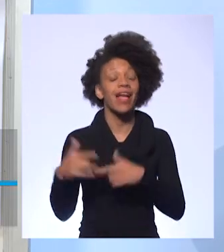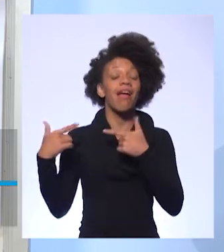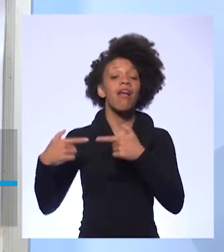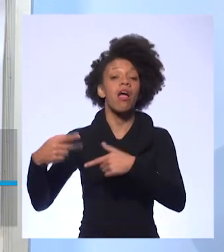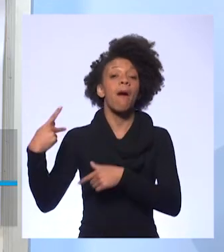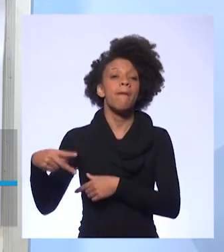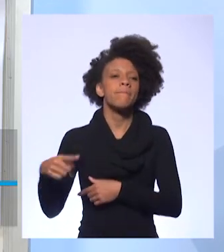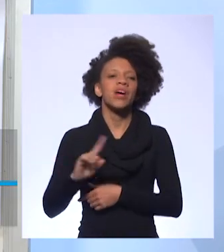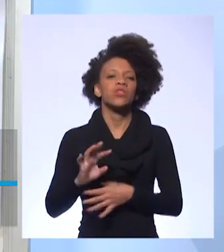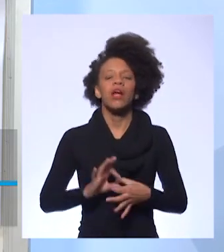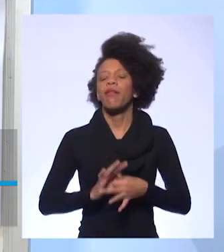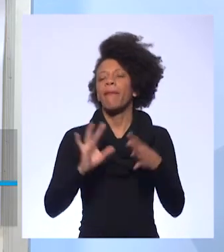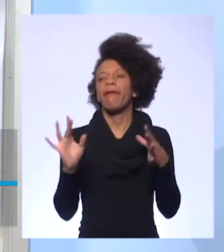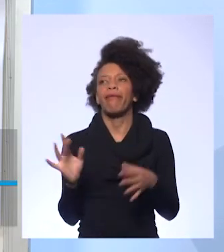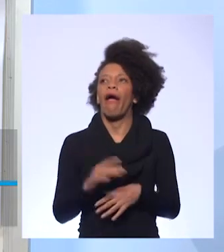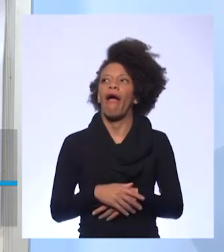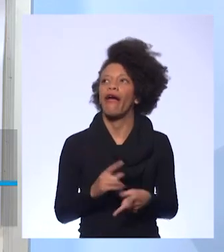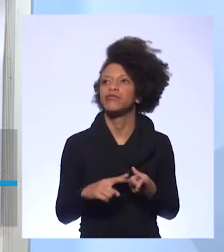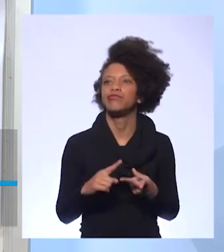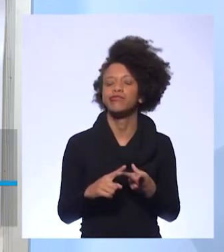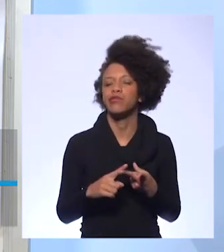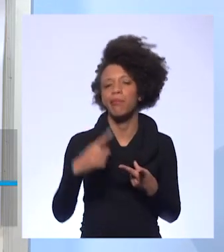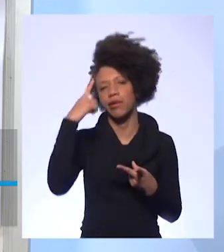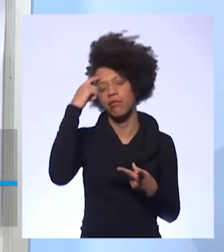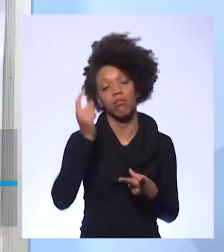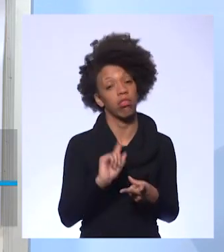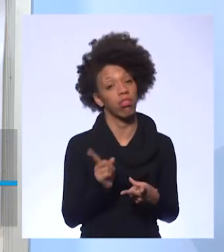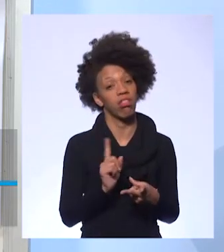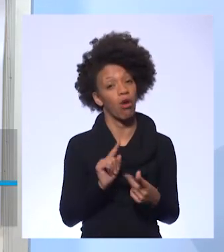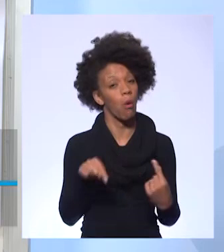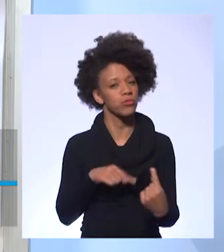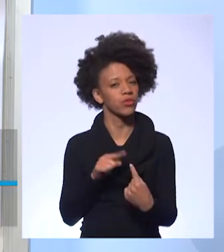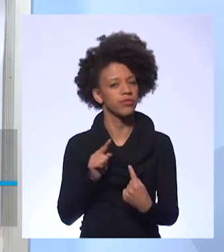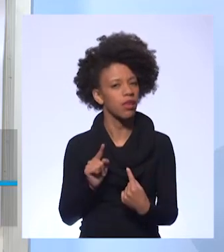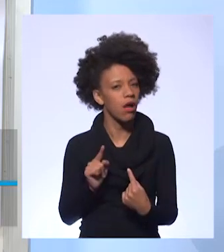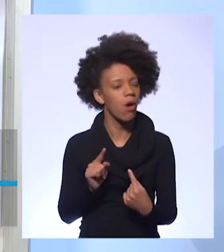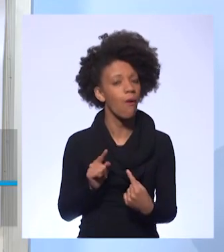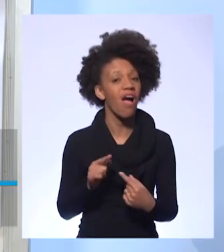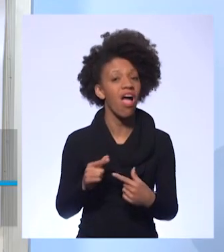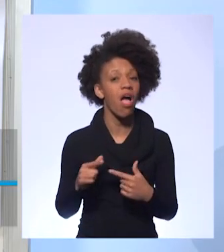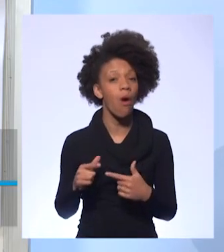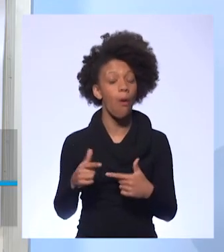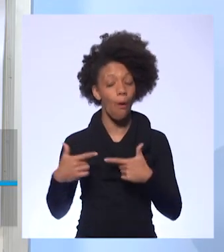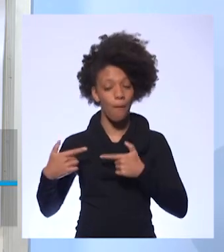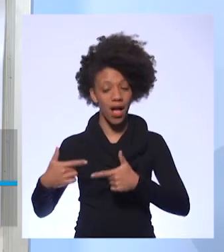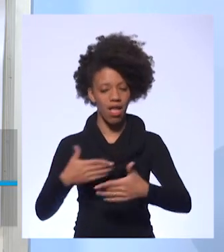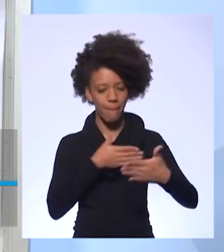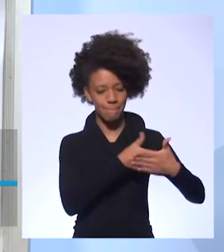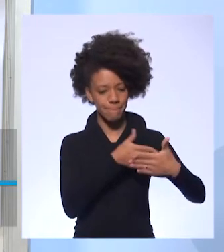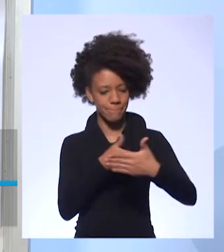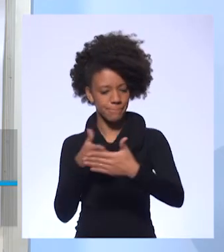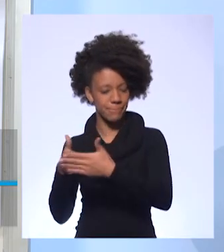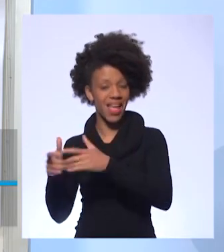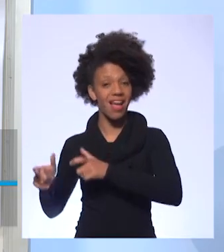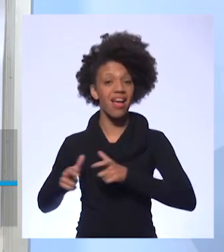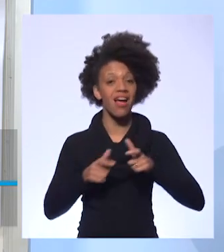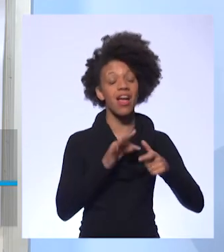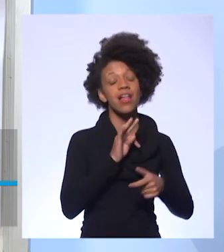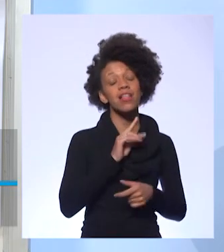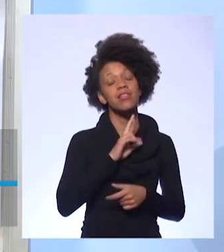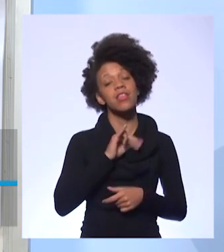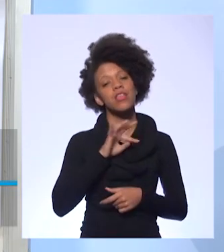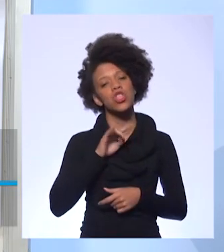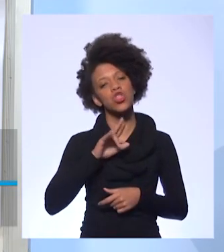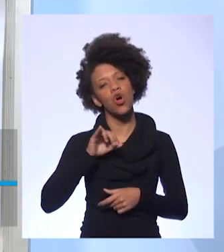Paraguai ela não foi uma guerra por liberdade por ideais ela foi uma guerra por fronteiras ela foi uma guerra por essa situação política